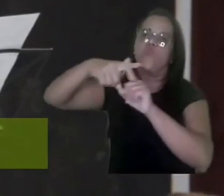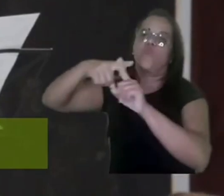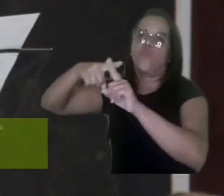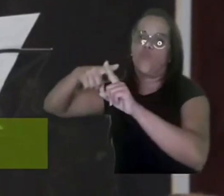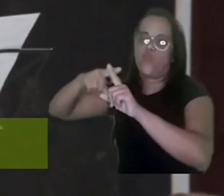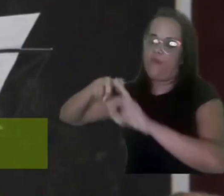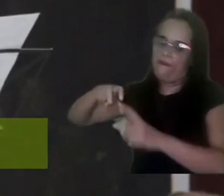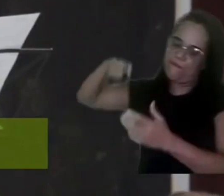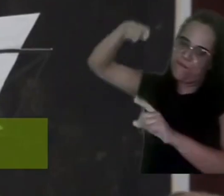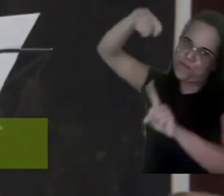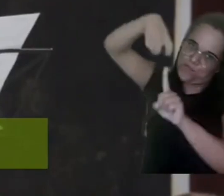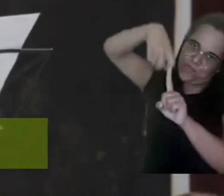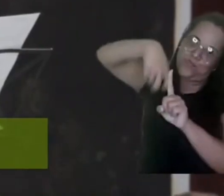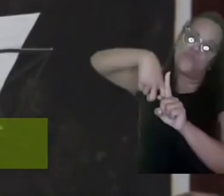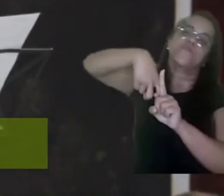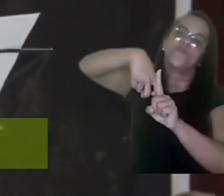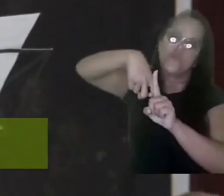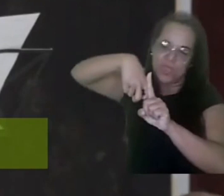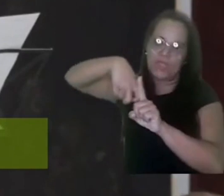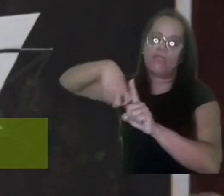alcançará de ti, Senhor,